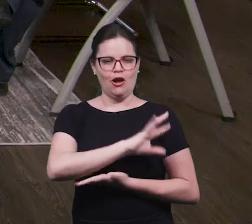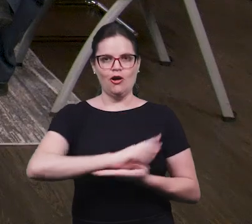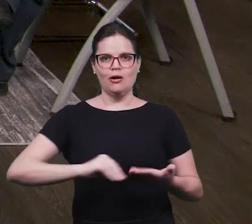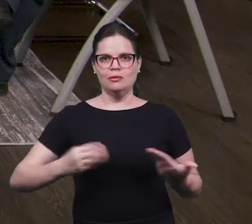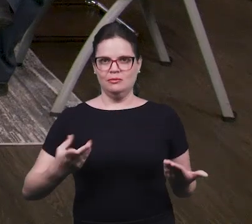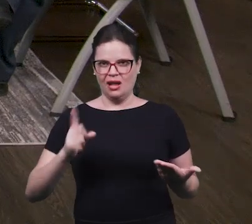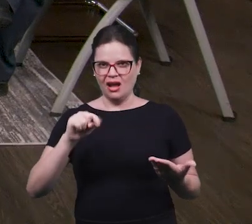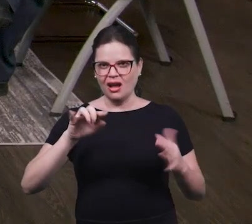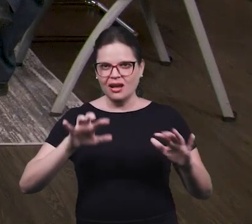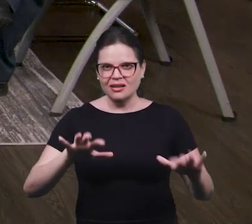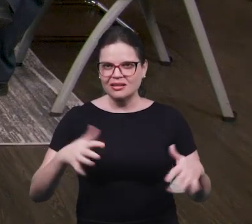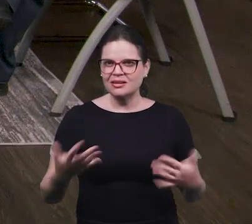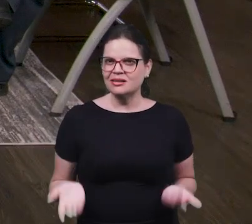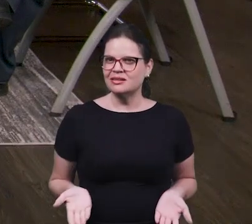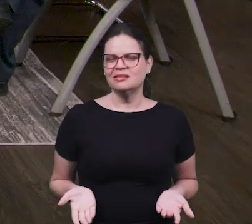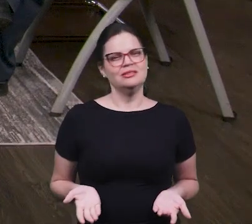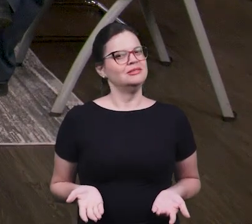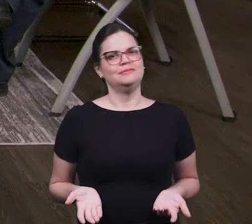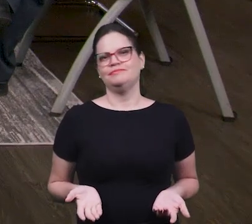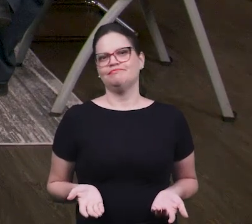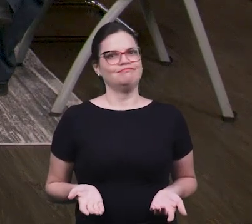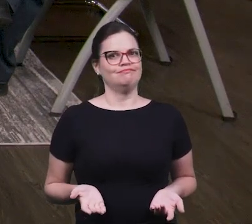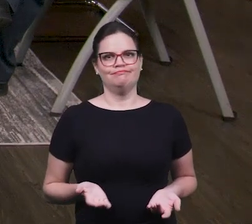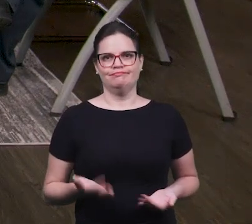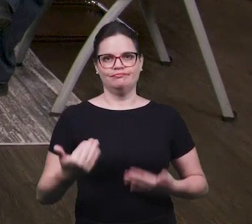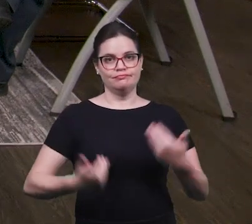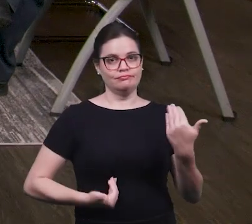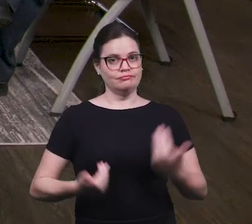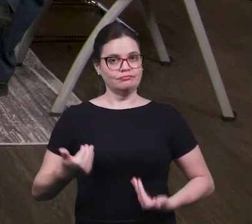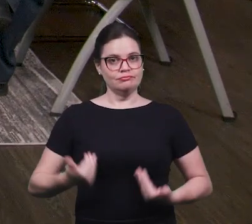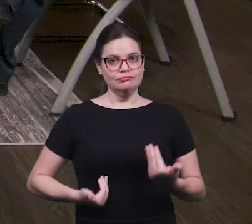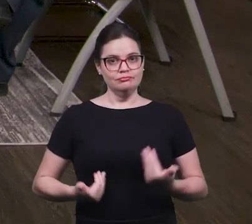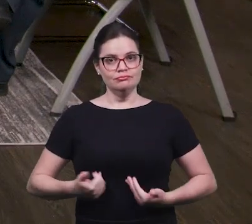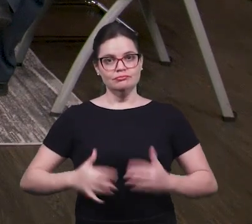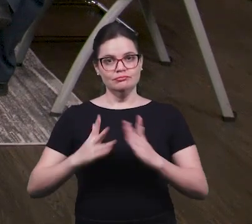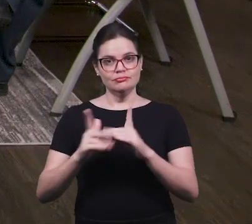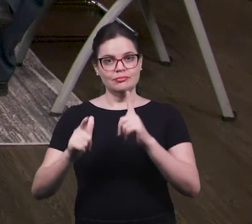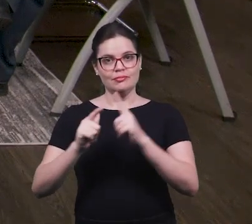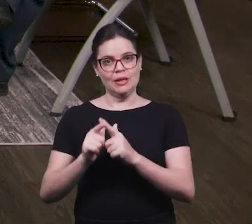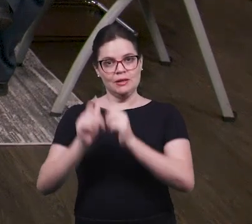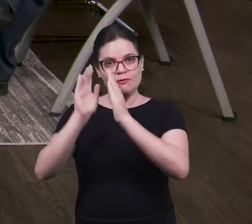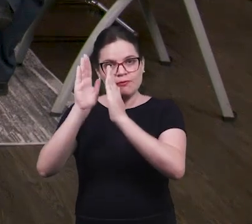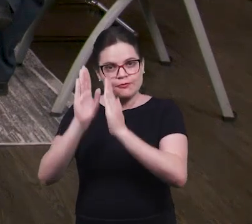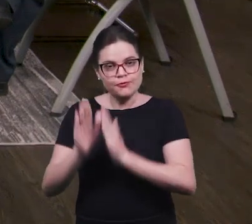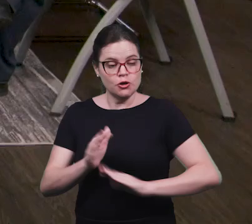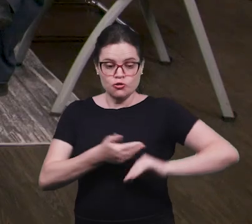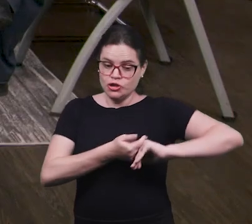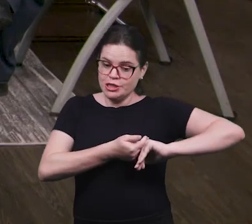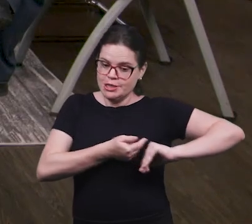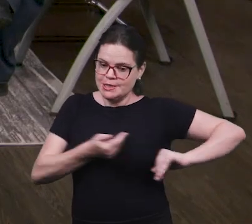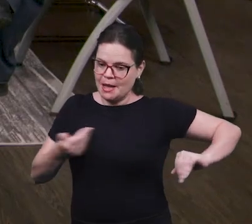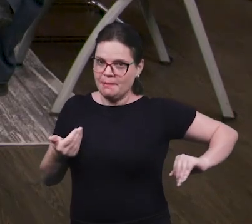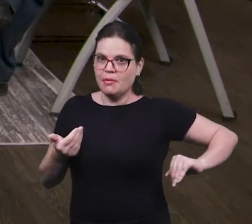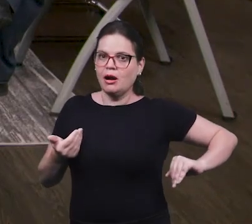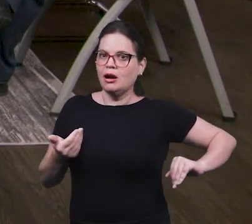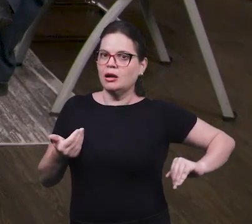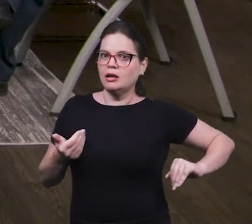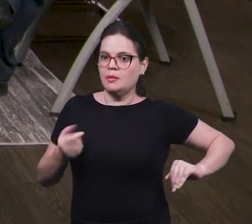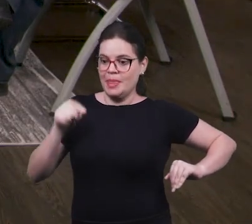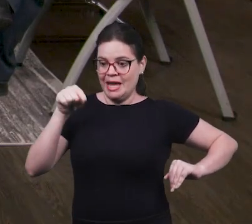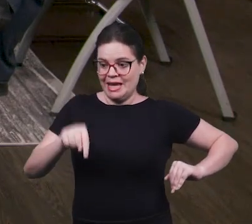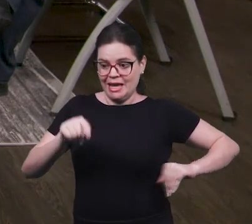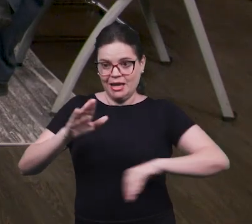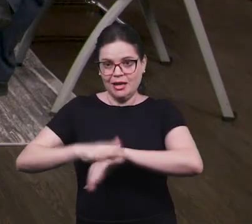E é isso? Não. A igreja vai ao mundo. Ela não precisa trazer o mundo para dentro da